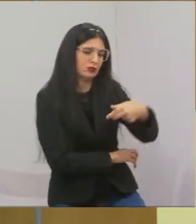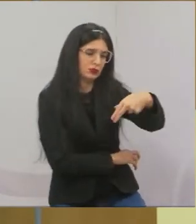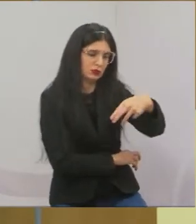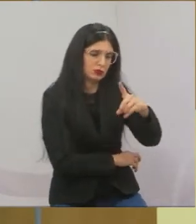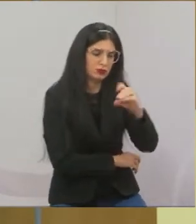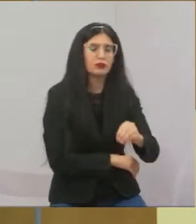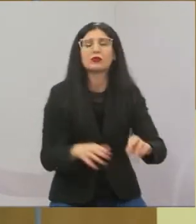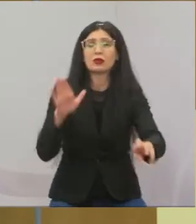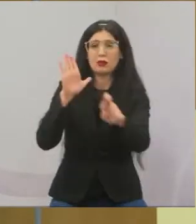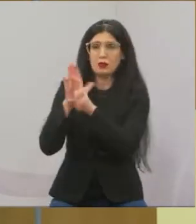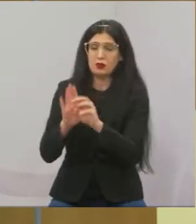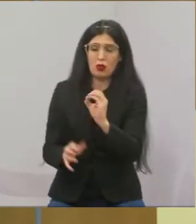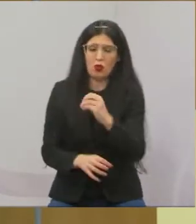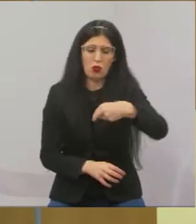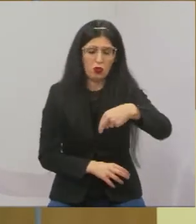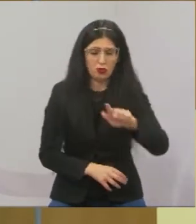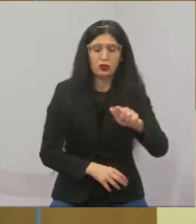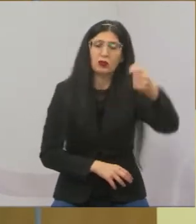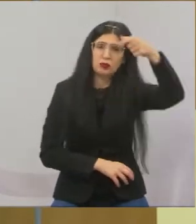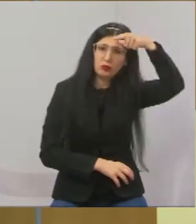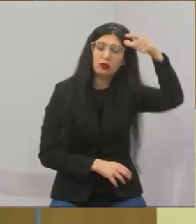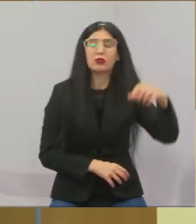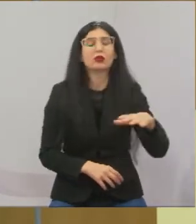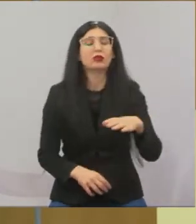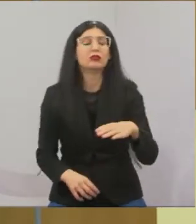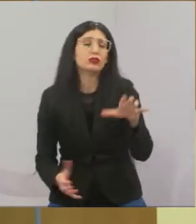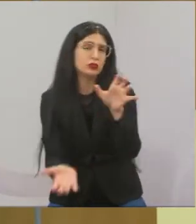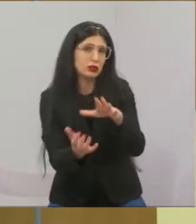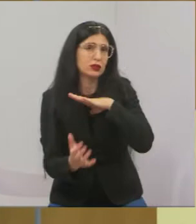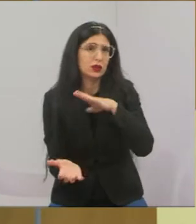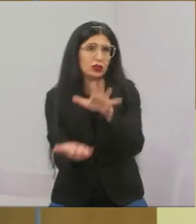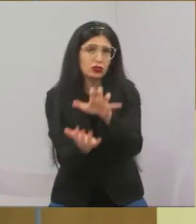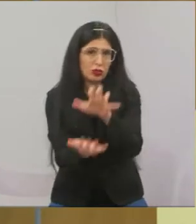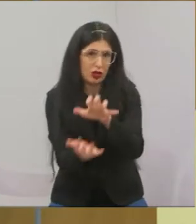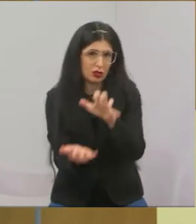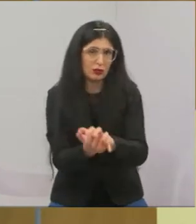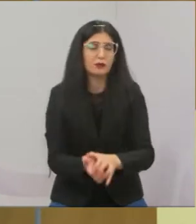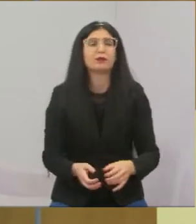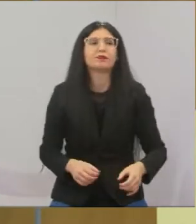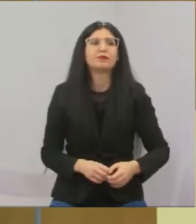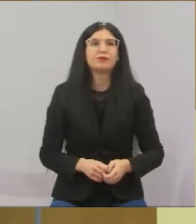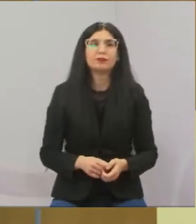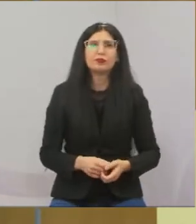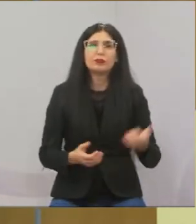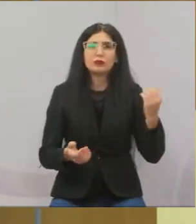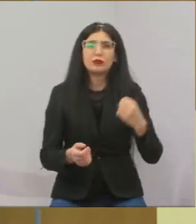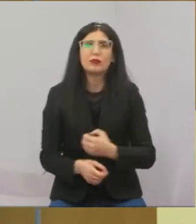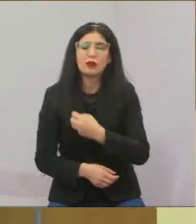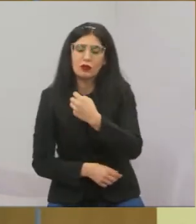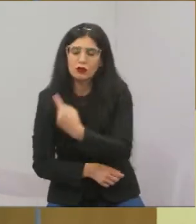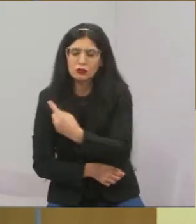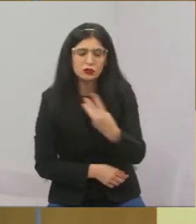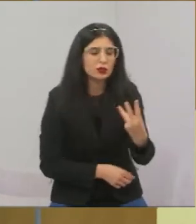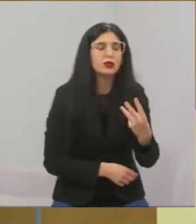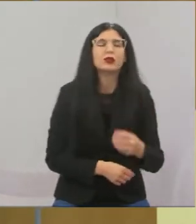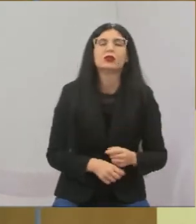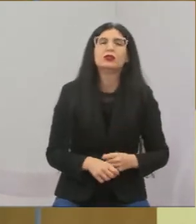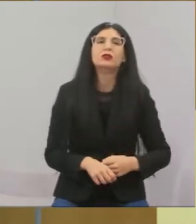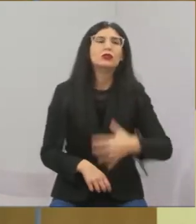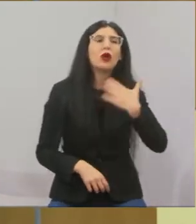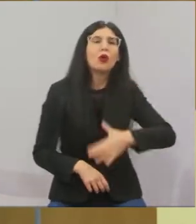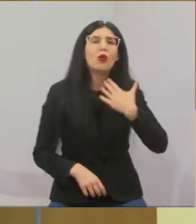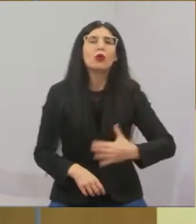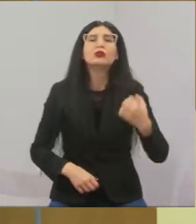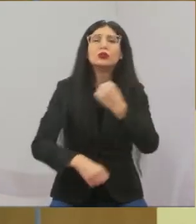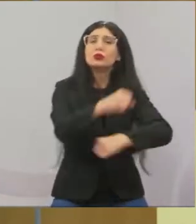da ONG, Associação Cultural Desportiva de Jacareí. ONG essa fundada no dia 13/8/2014,